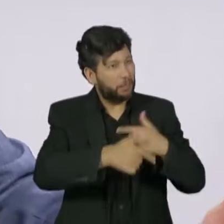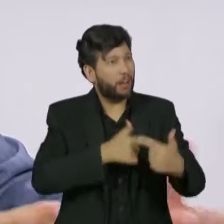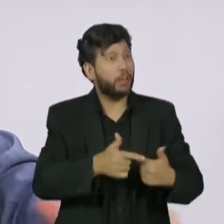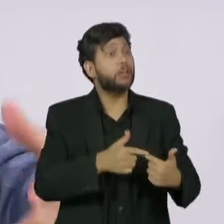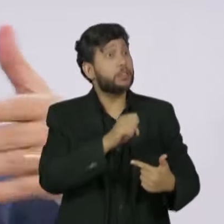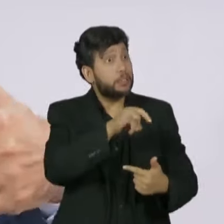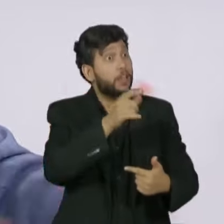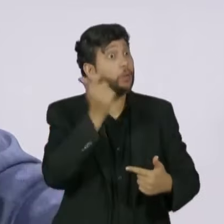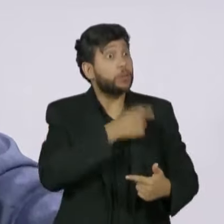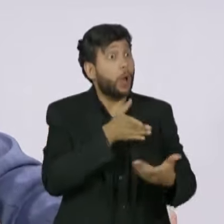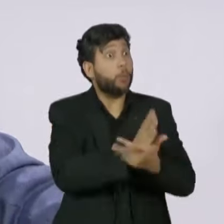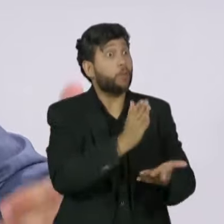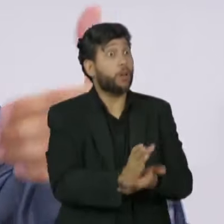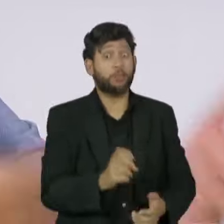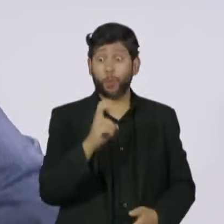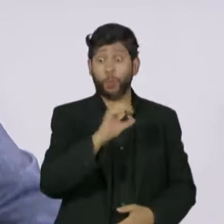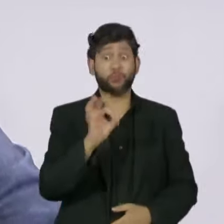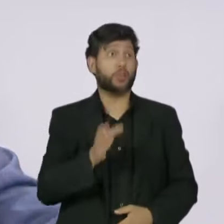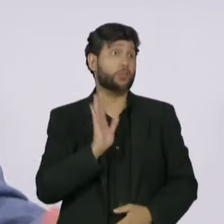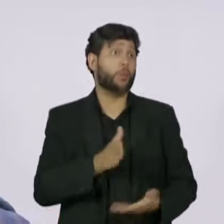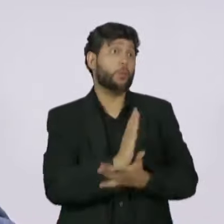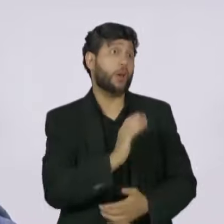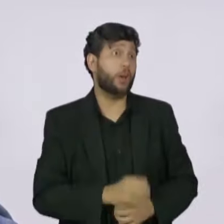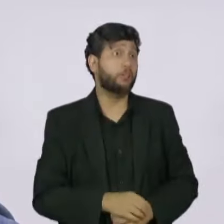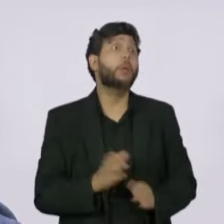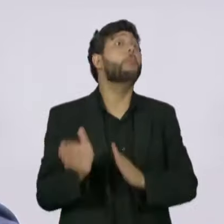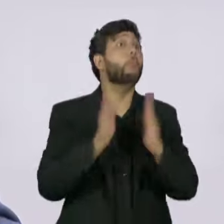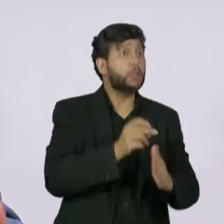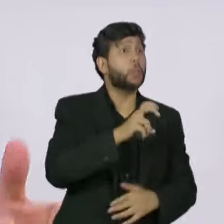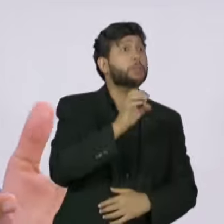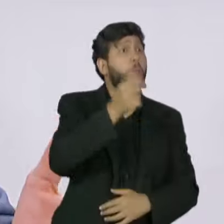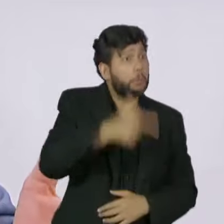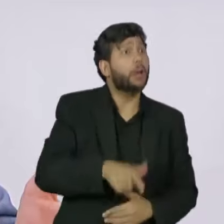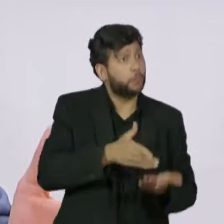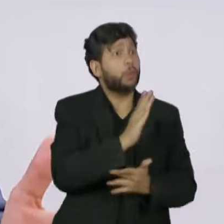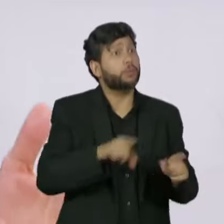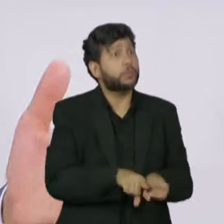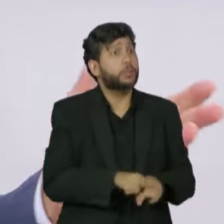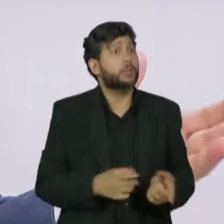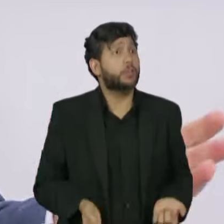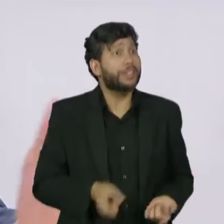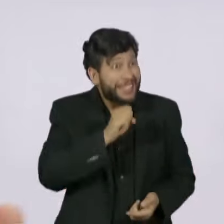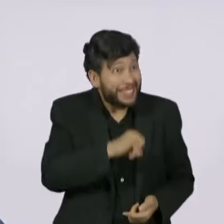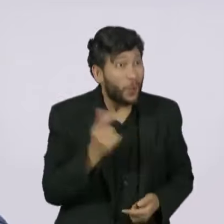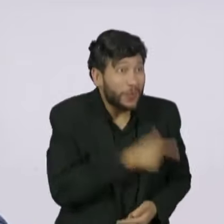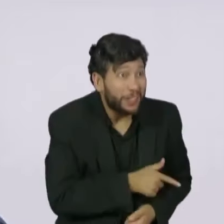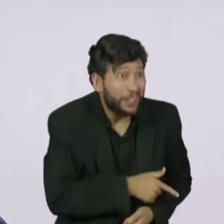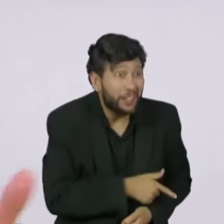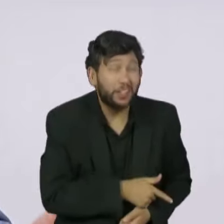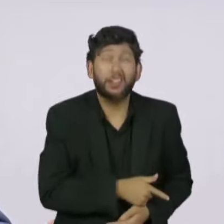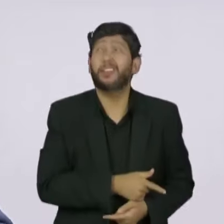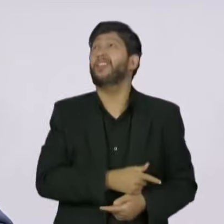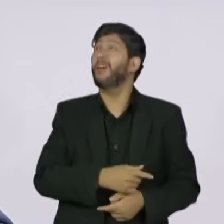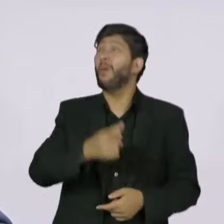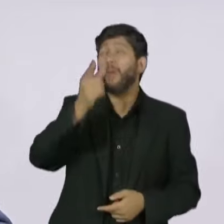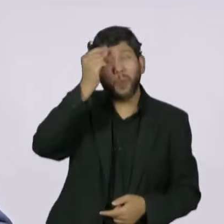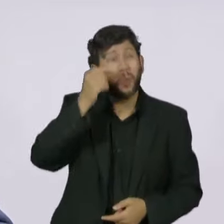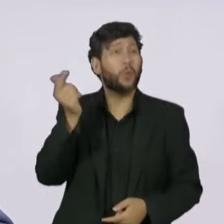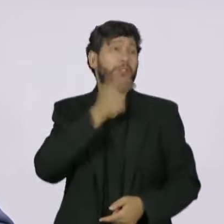for aprovada, já foi metade aprovada, uhum, a gente aprova a outra metade. Meu, nós temos uma chance de ouro, nós temos